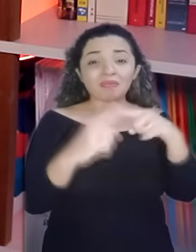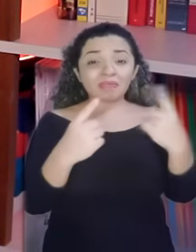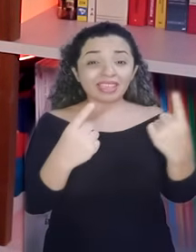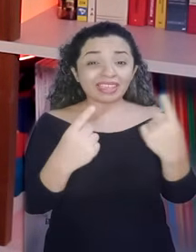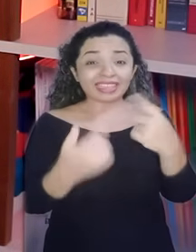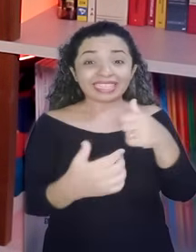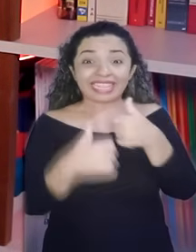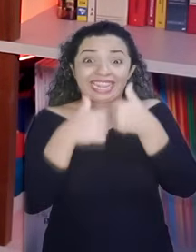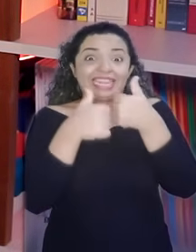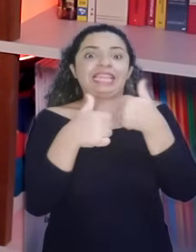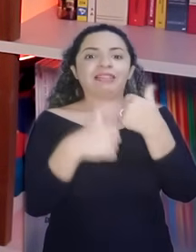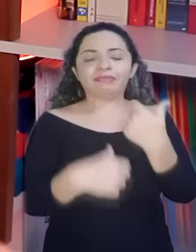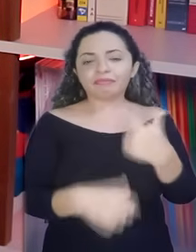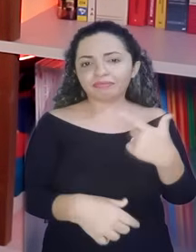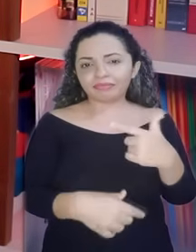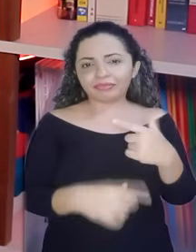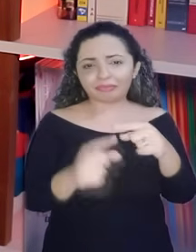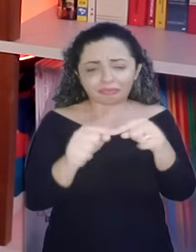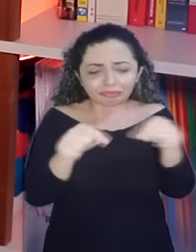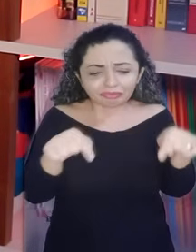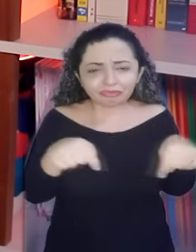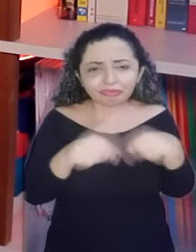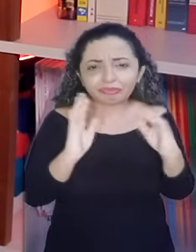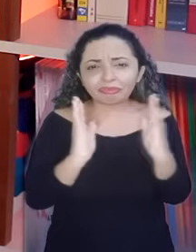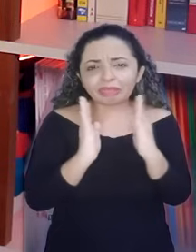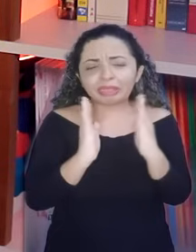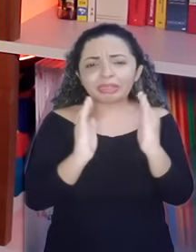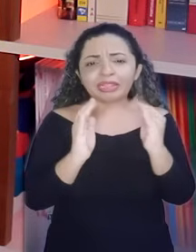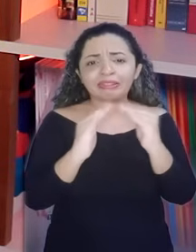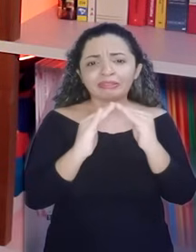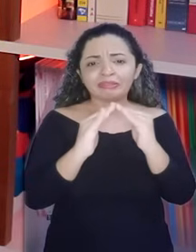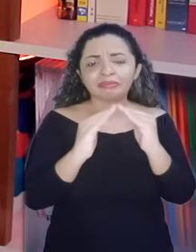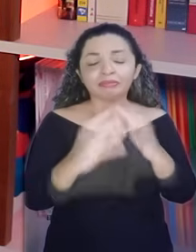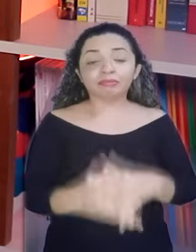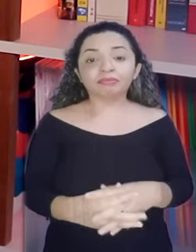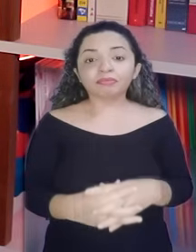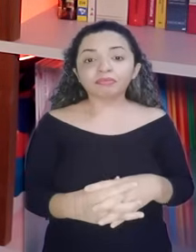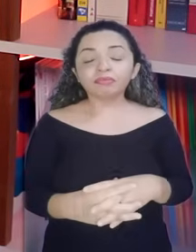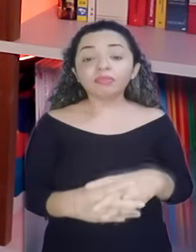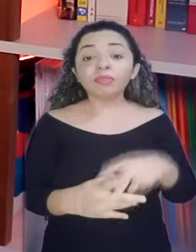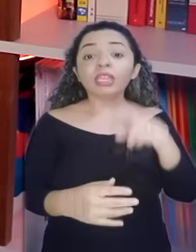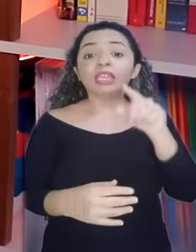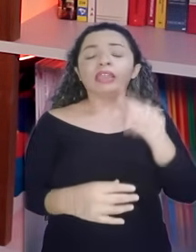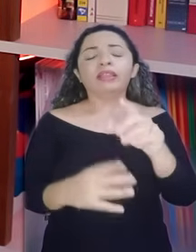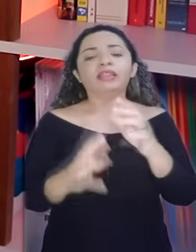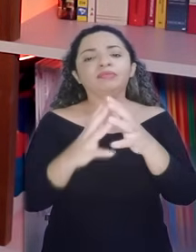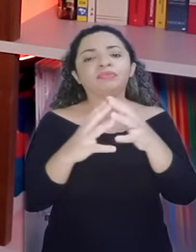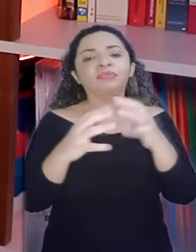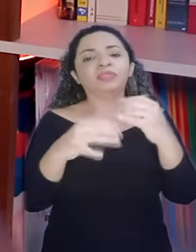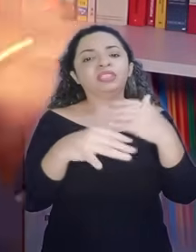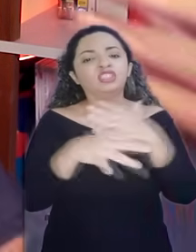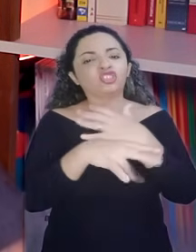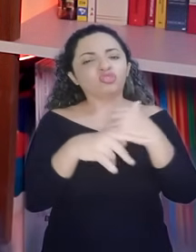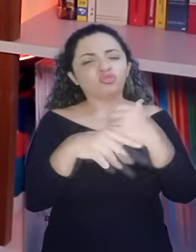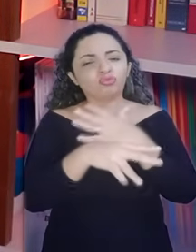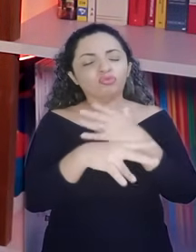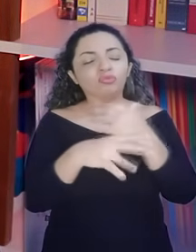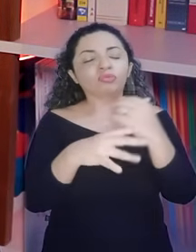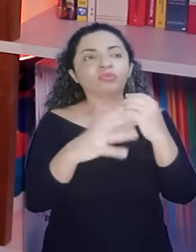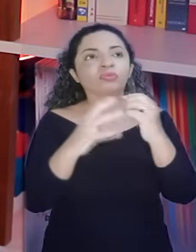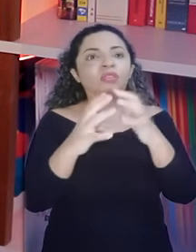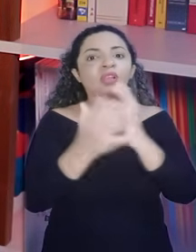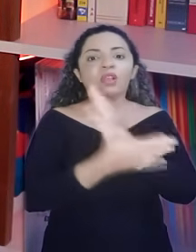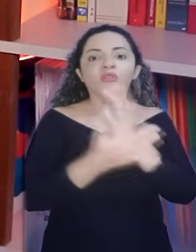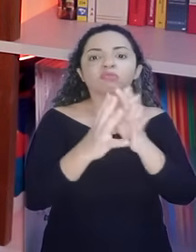do desconforto. E esses estudos do Gilberto Velho através da Utopia Urbana expandiu ao longo dos anos no Brasil, através dos estudos da